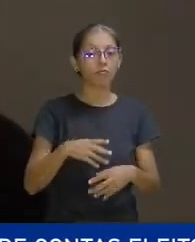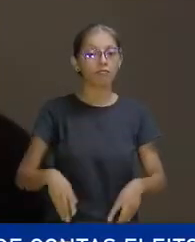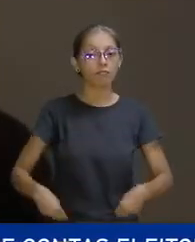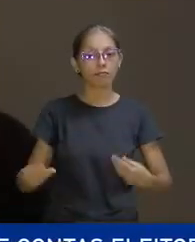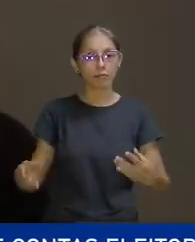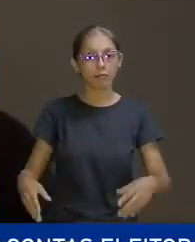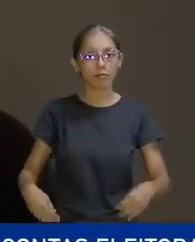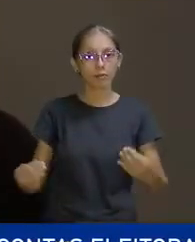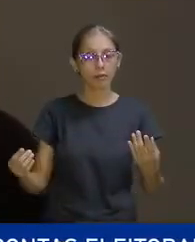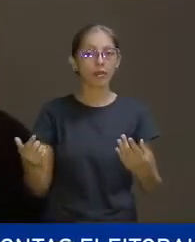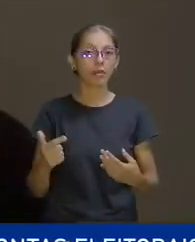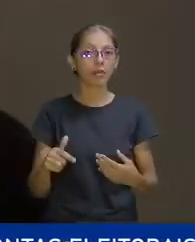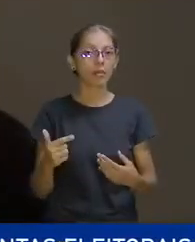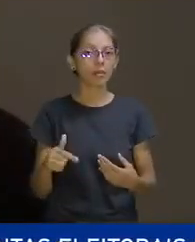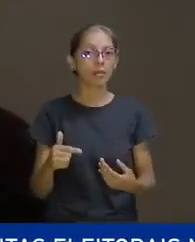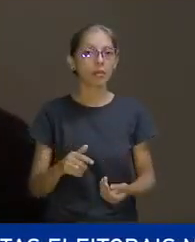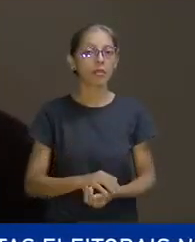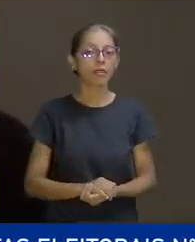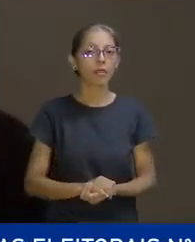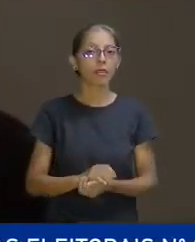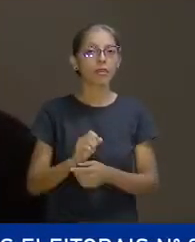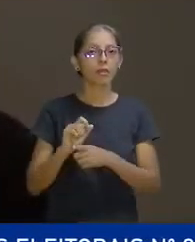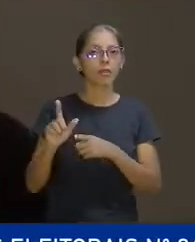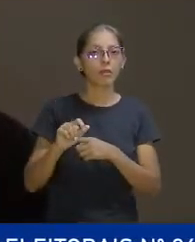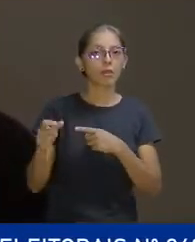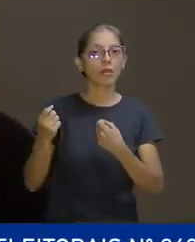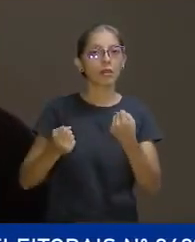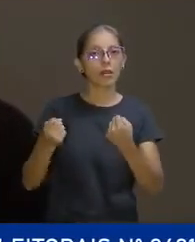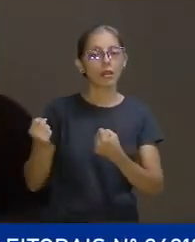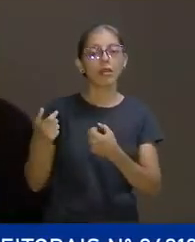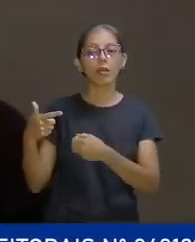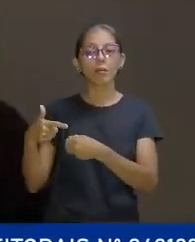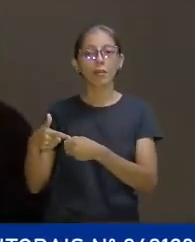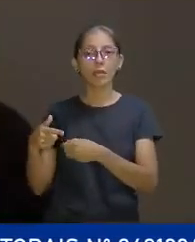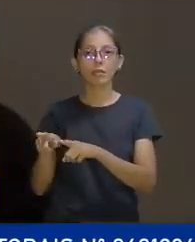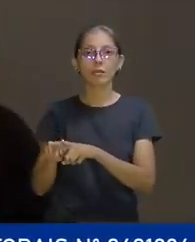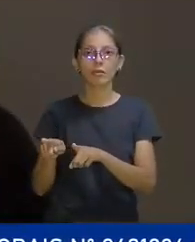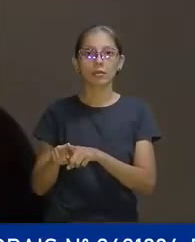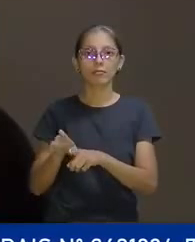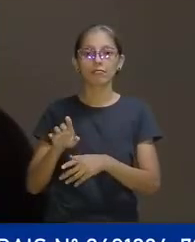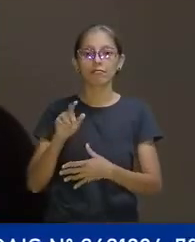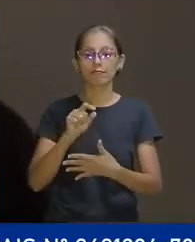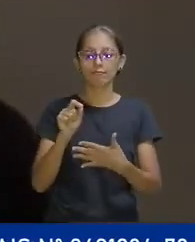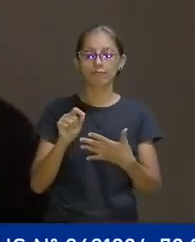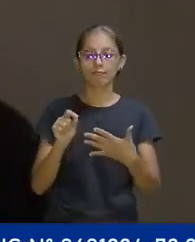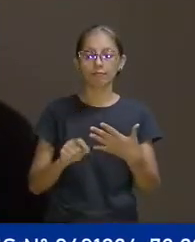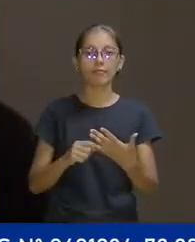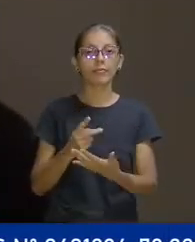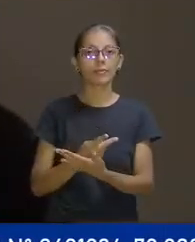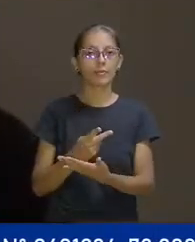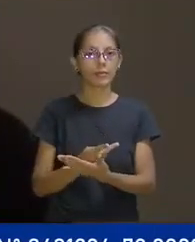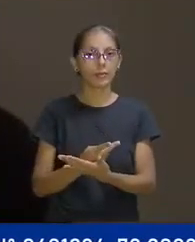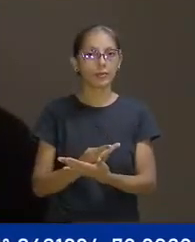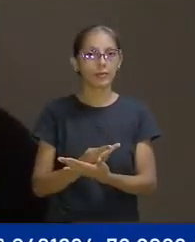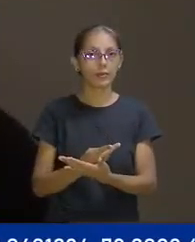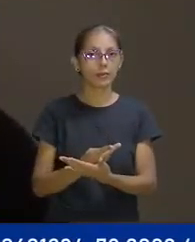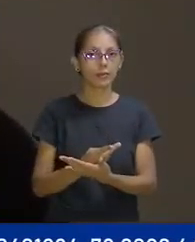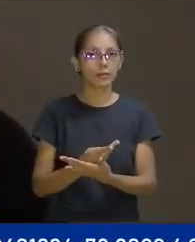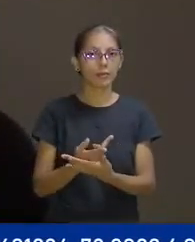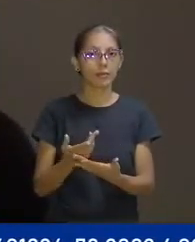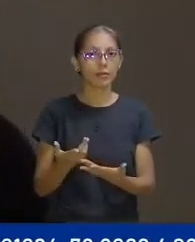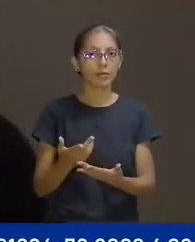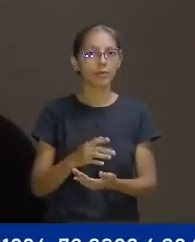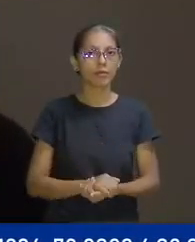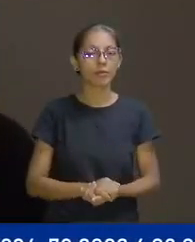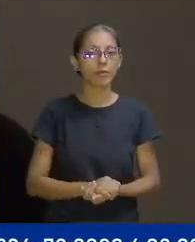e adesivos, e com locação de veículos e aquisição de combustível. Então, cada uma dessas falhas, elas foram